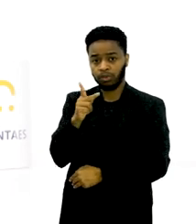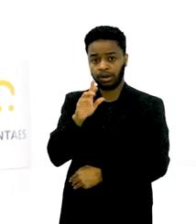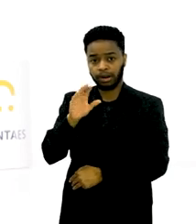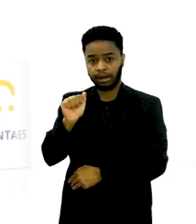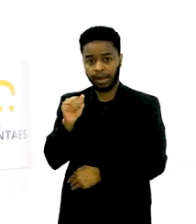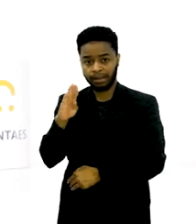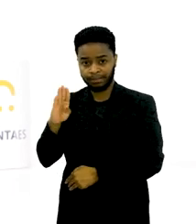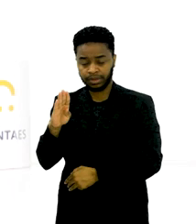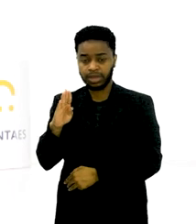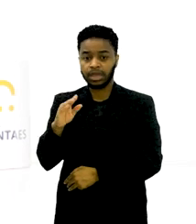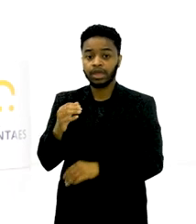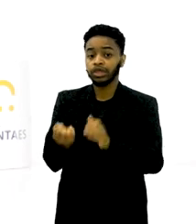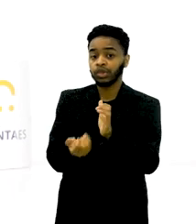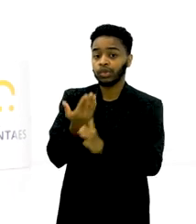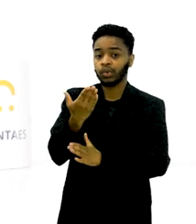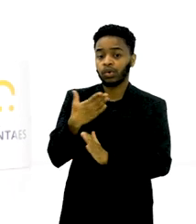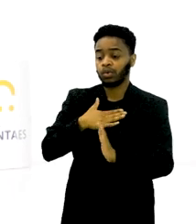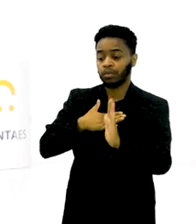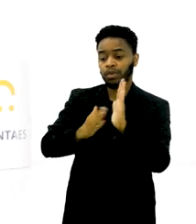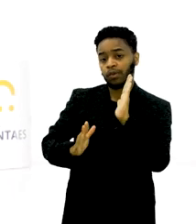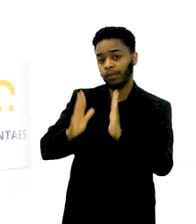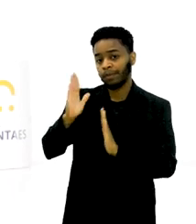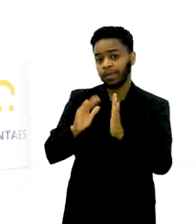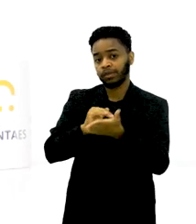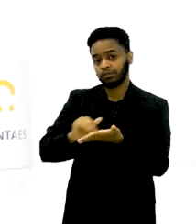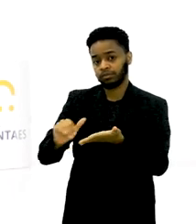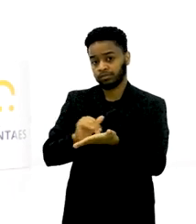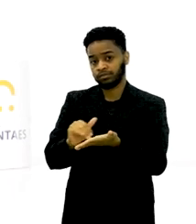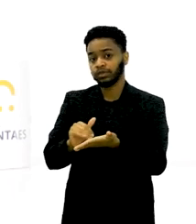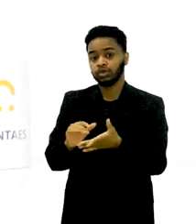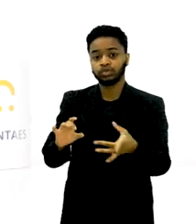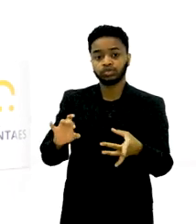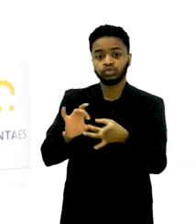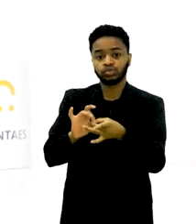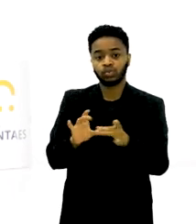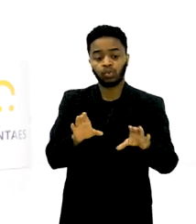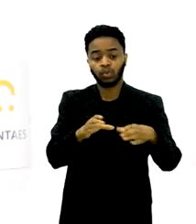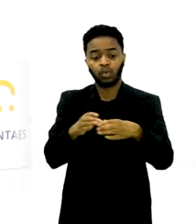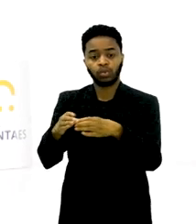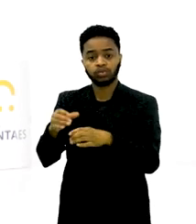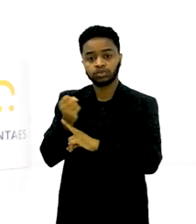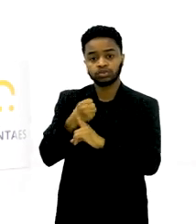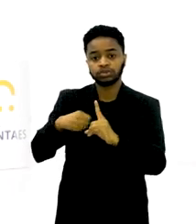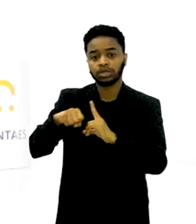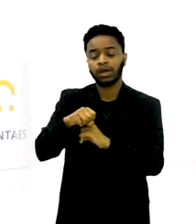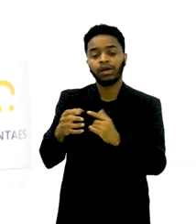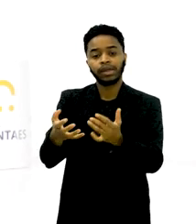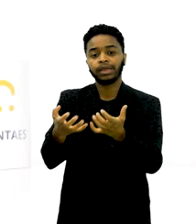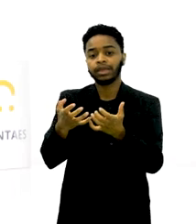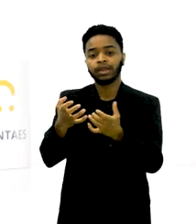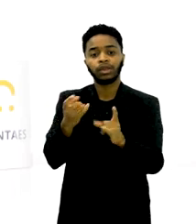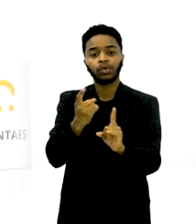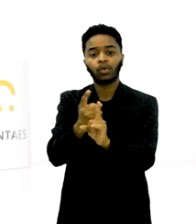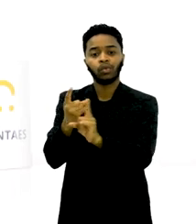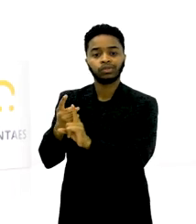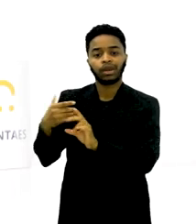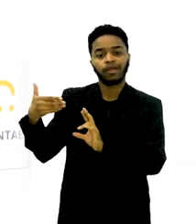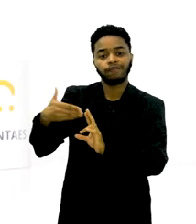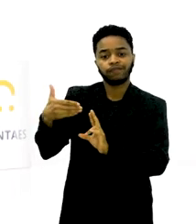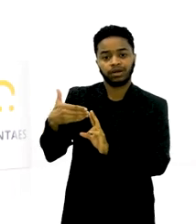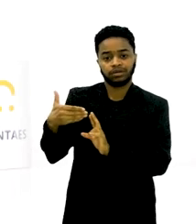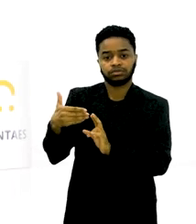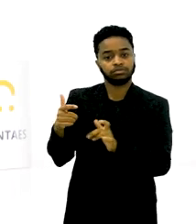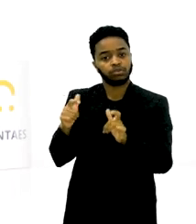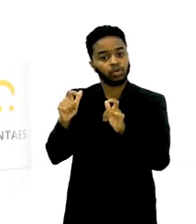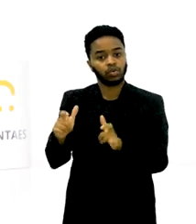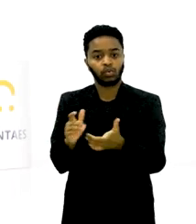uhum né com articulação com as bases sociais que queriam se ver refletido em algum lugar